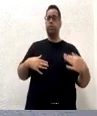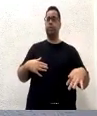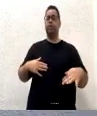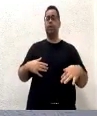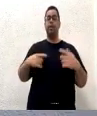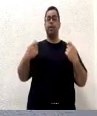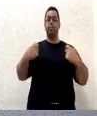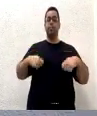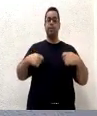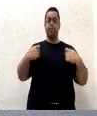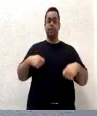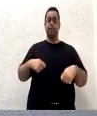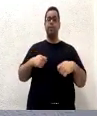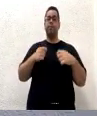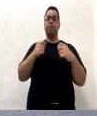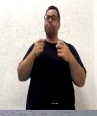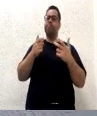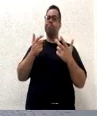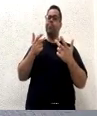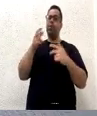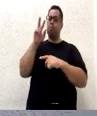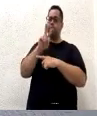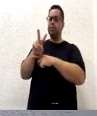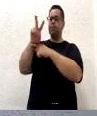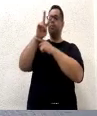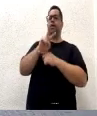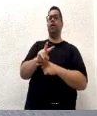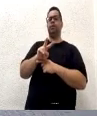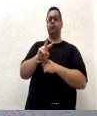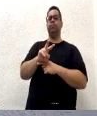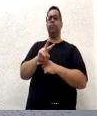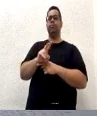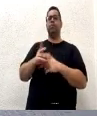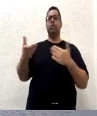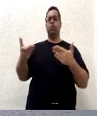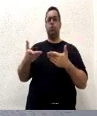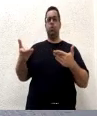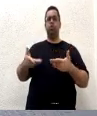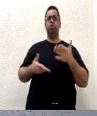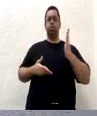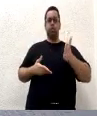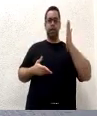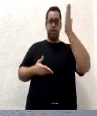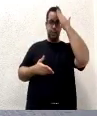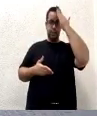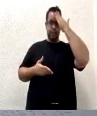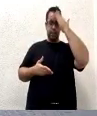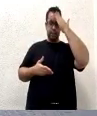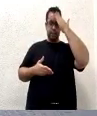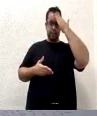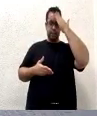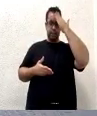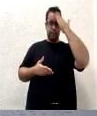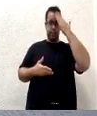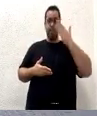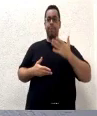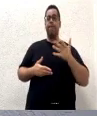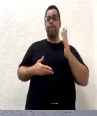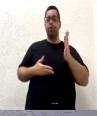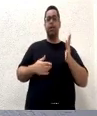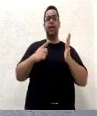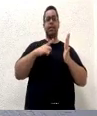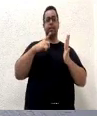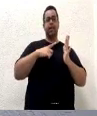ser observado, tem que ser monitorado. Hoje a gente sabe tratar, deve saber tratar, porque está escrito, tem protocolo,